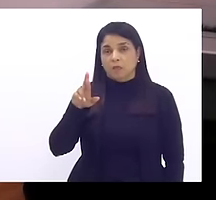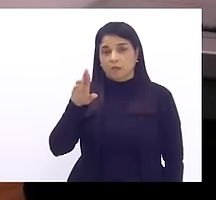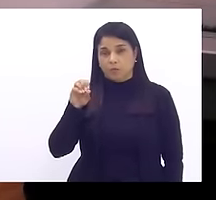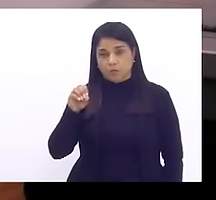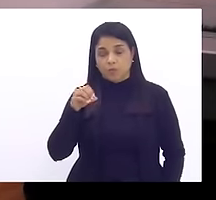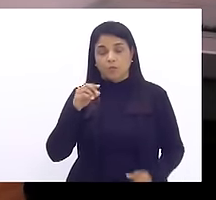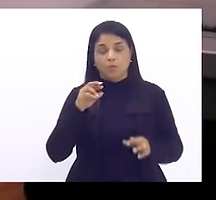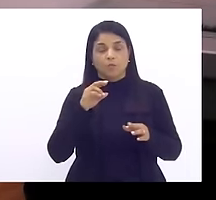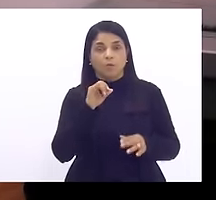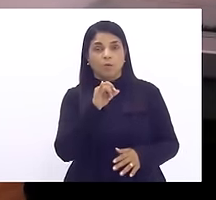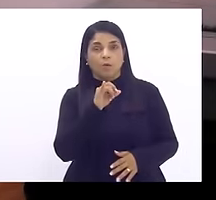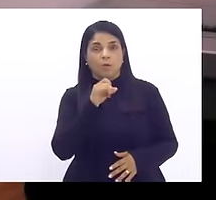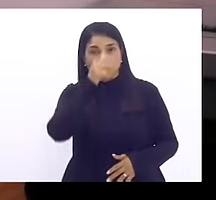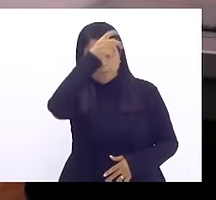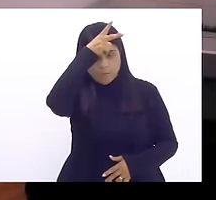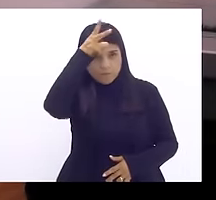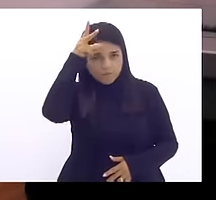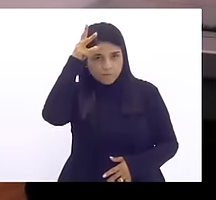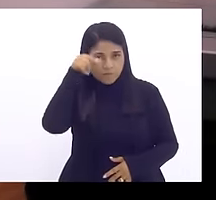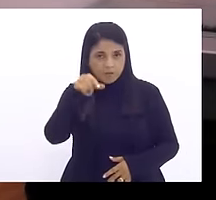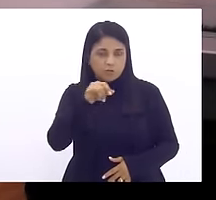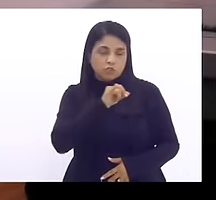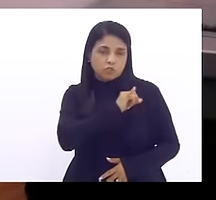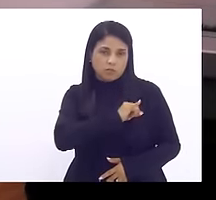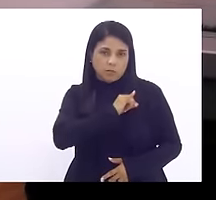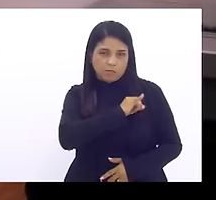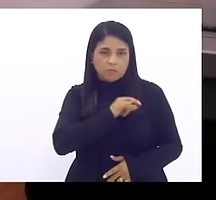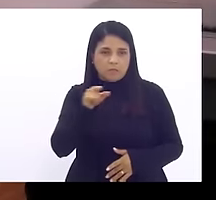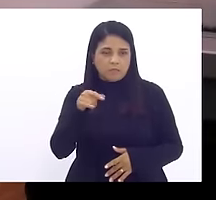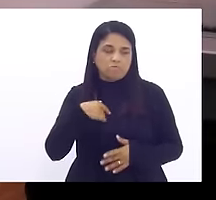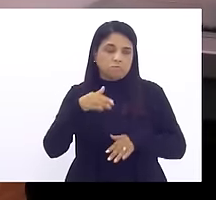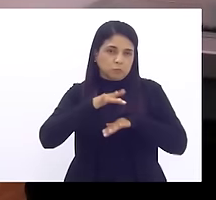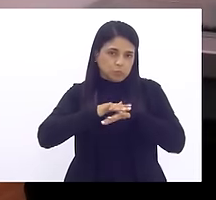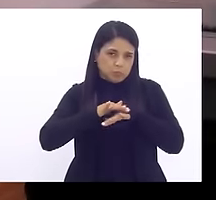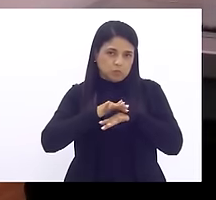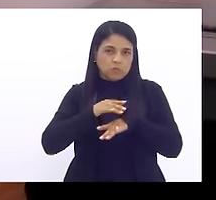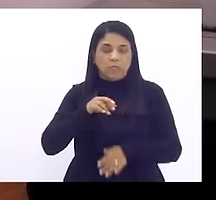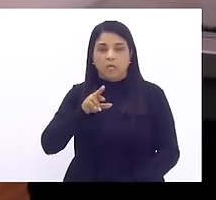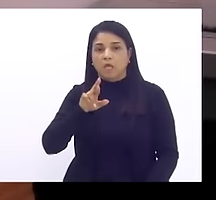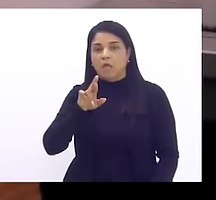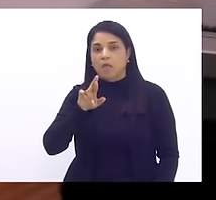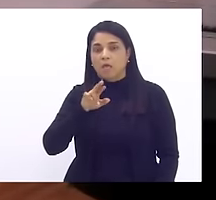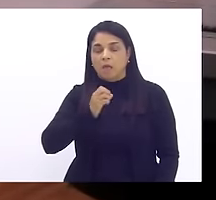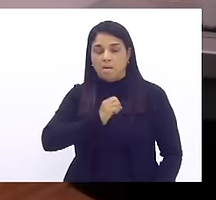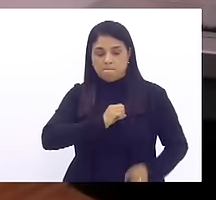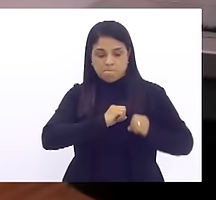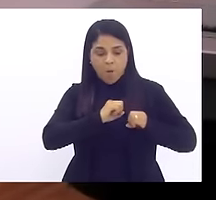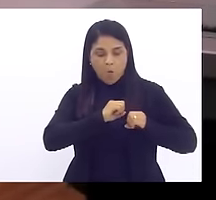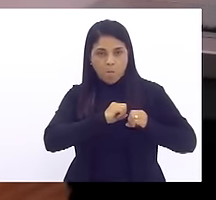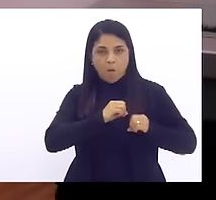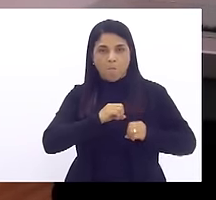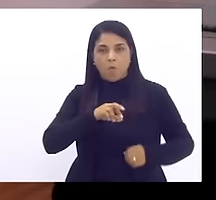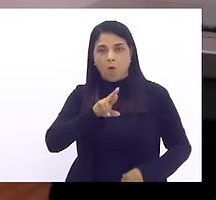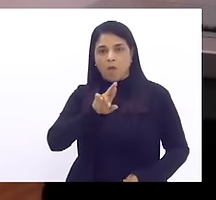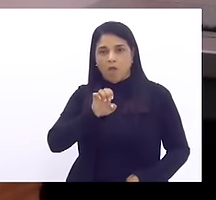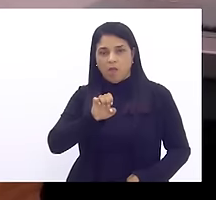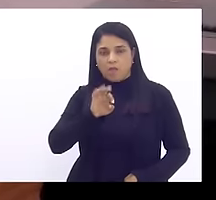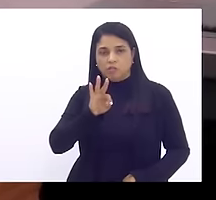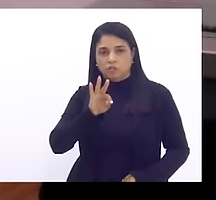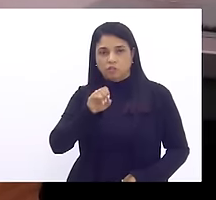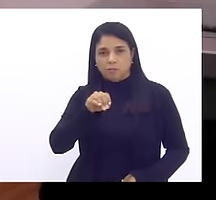de Lauro foi acometido por uma arritmia enfim e foi remarcado essa reunião inclusive seria comigo e só fazer um